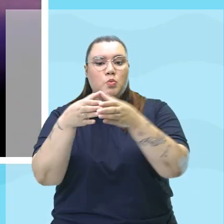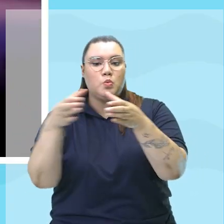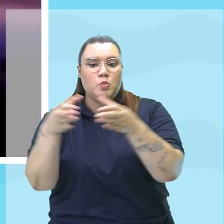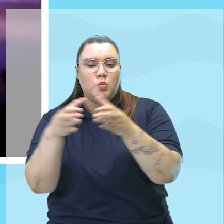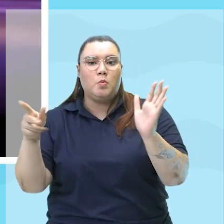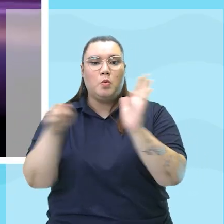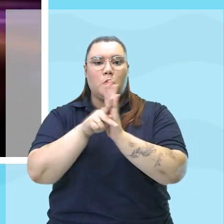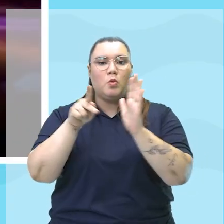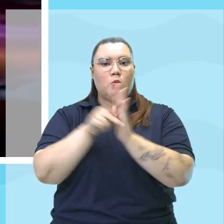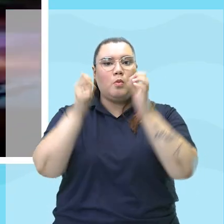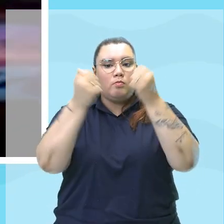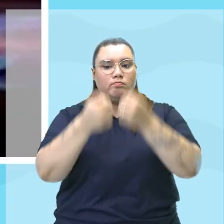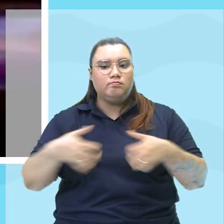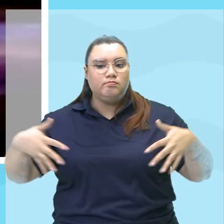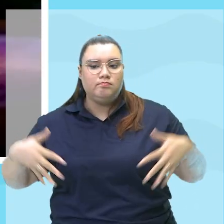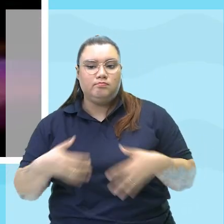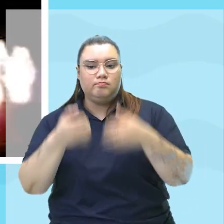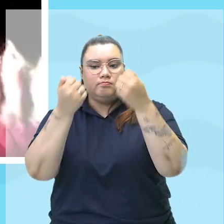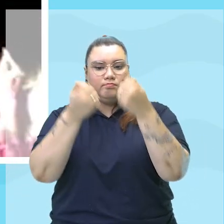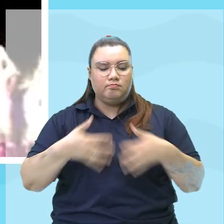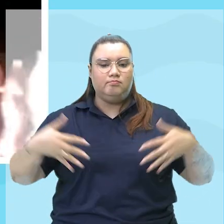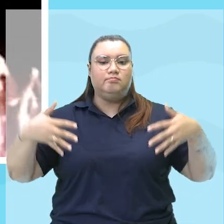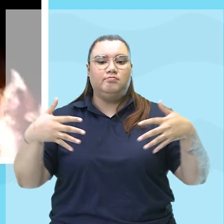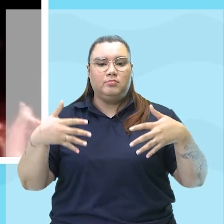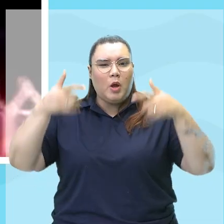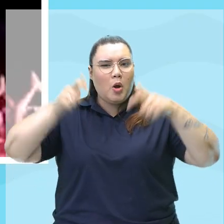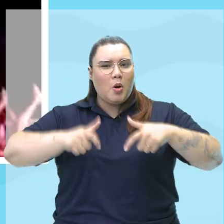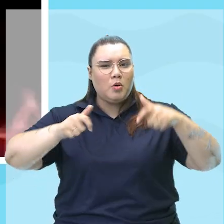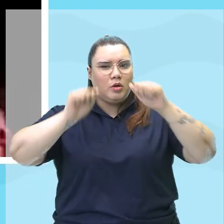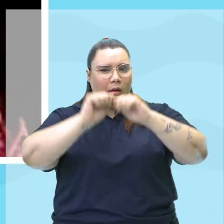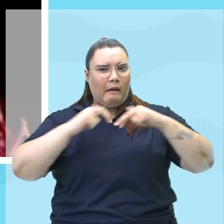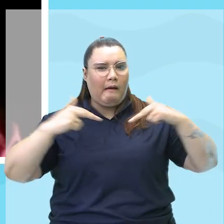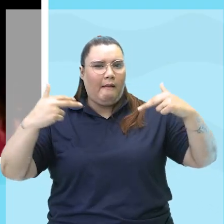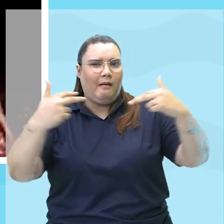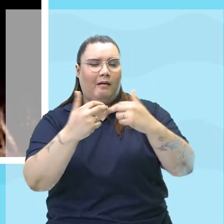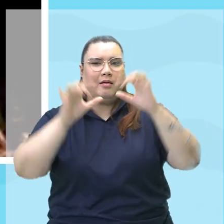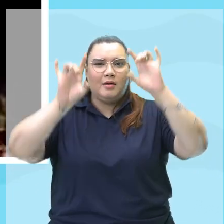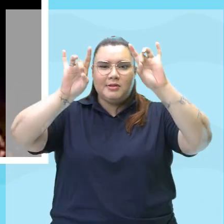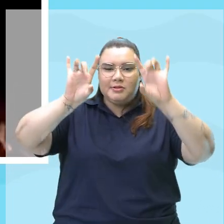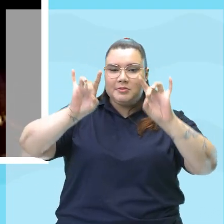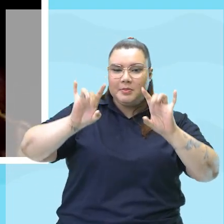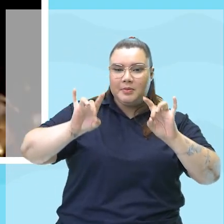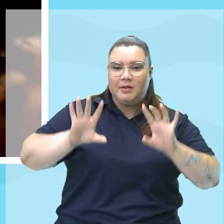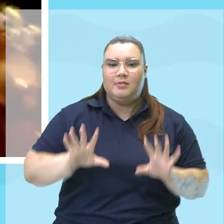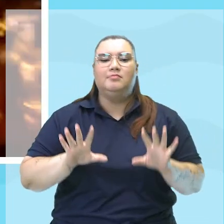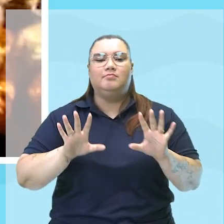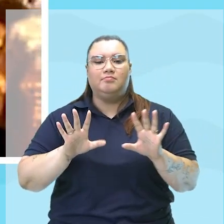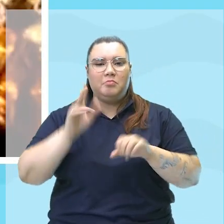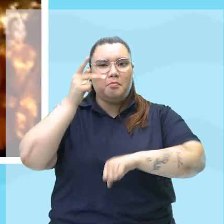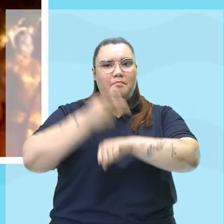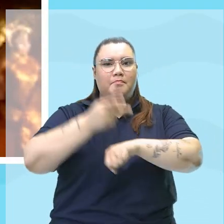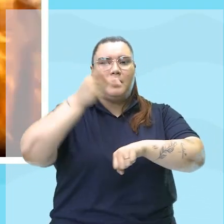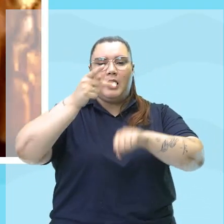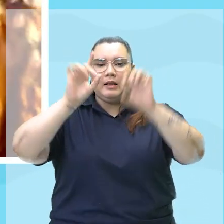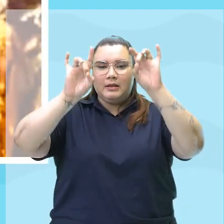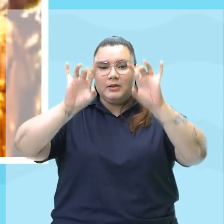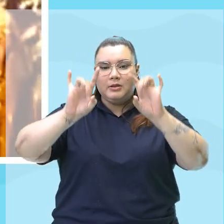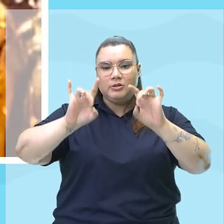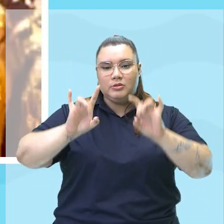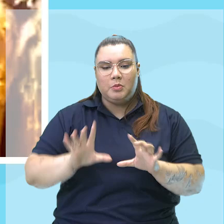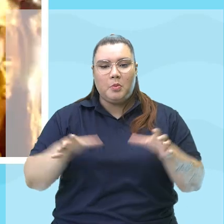sua expedição. Na arena do Parque do Engar, o cordão de entrada da